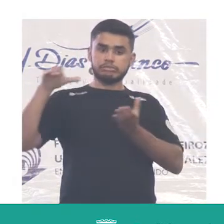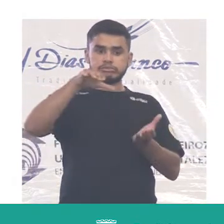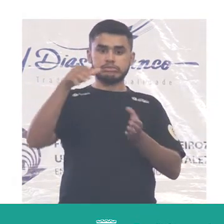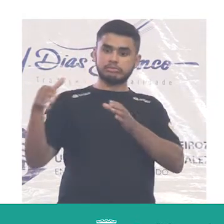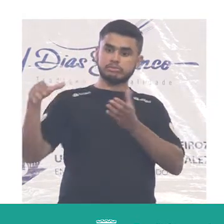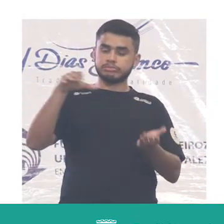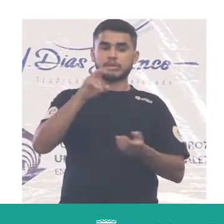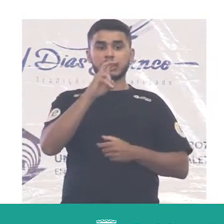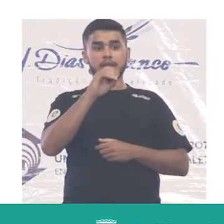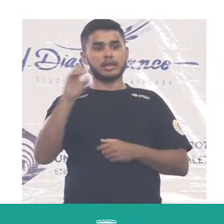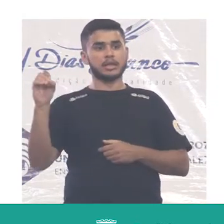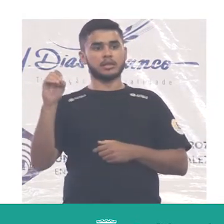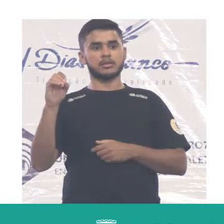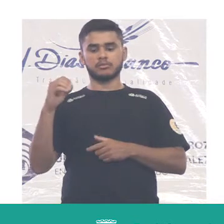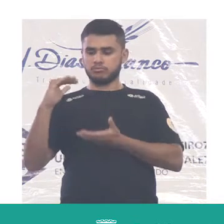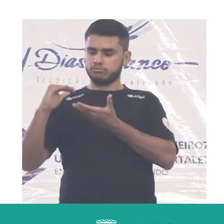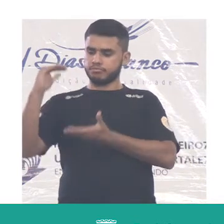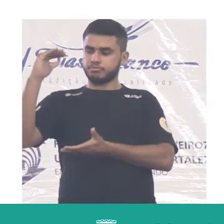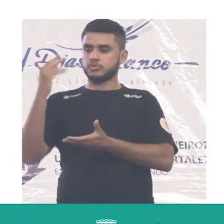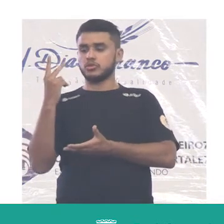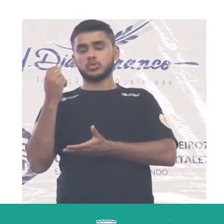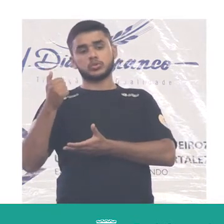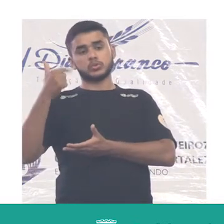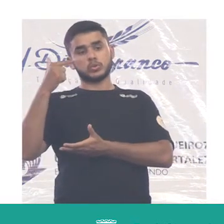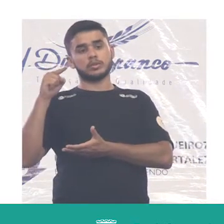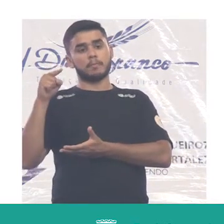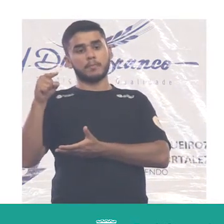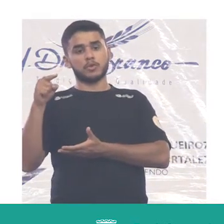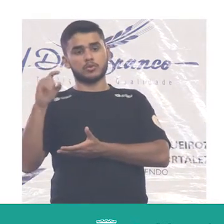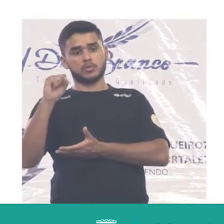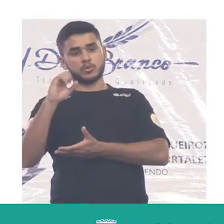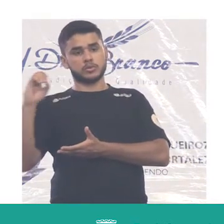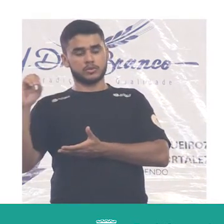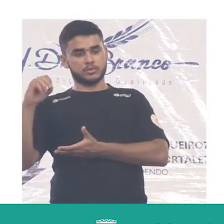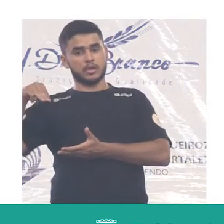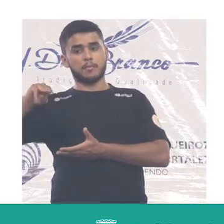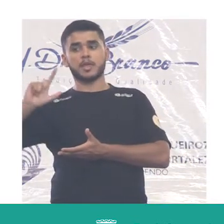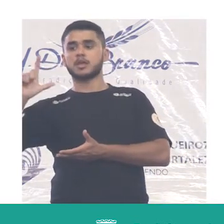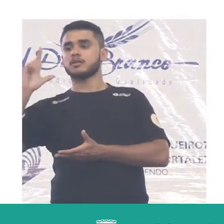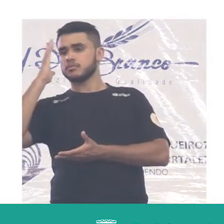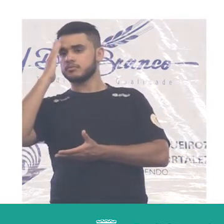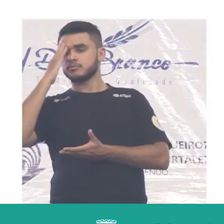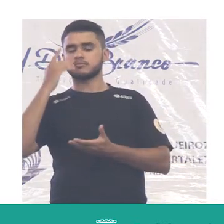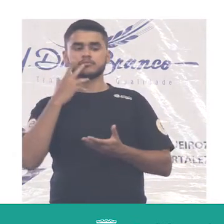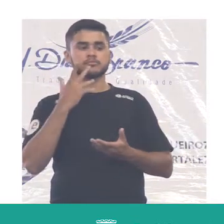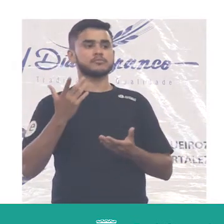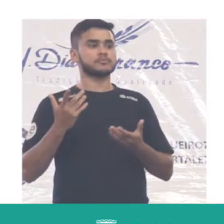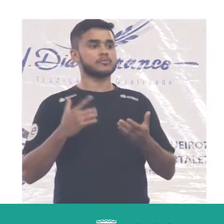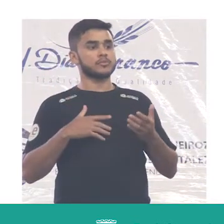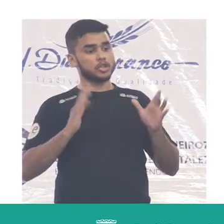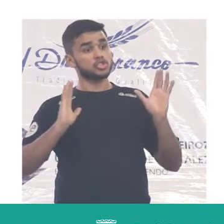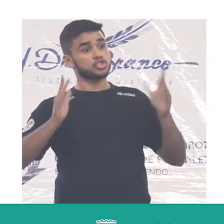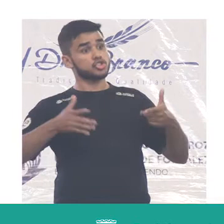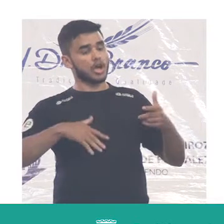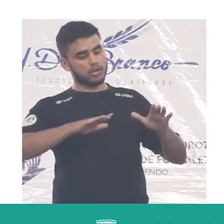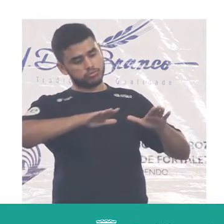Peraí, o que significa acabar de encher? Pensa, vai. O que significa acabar de encher?